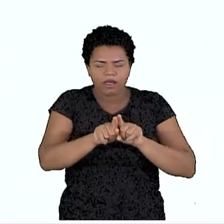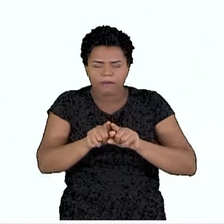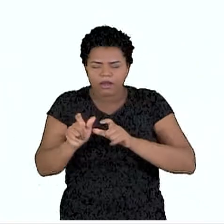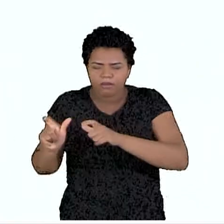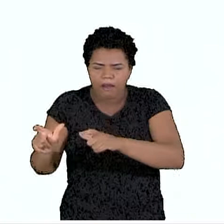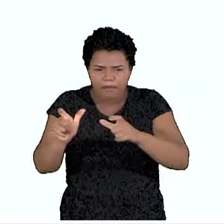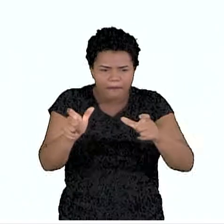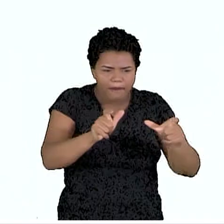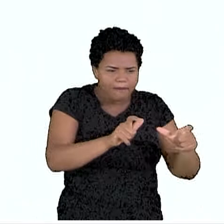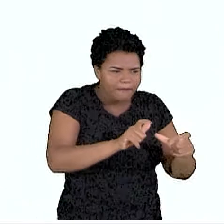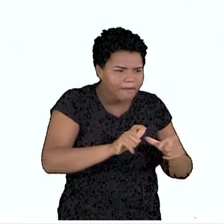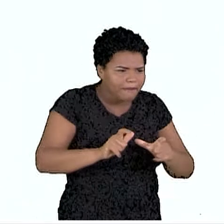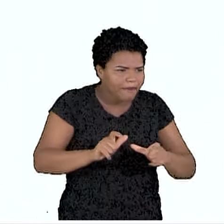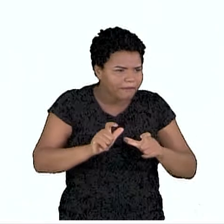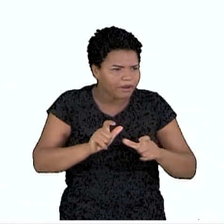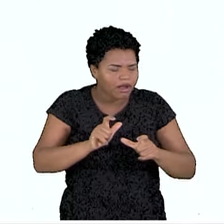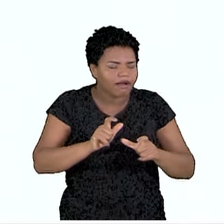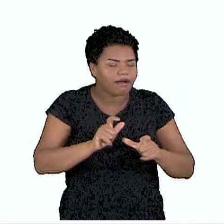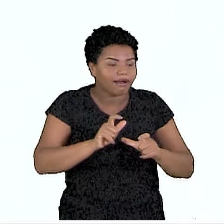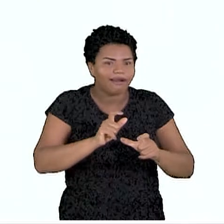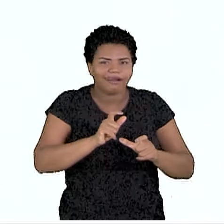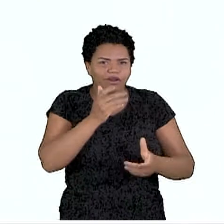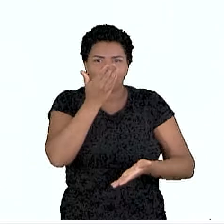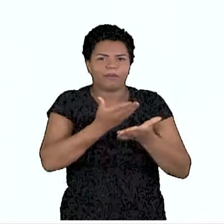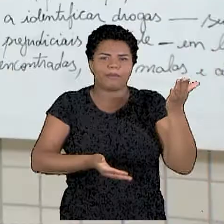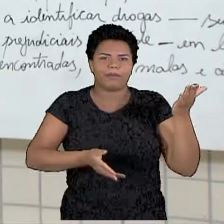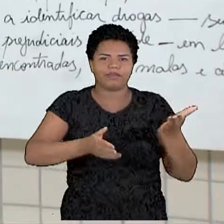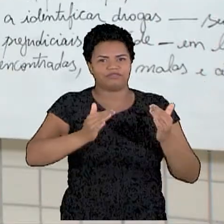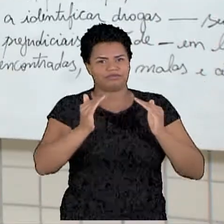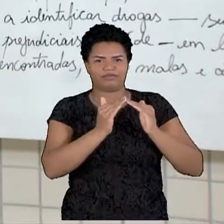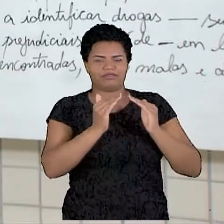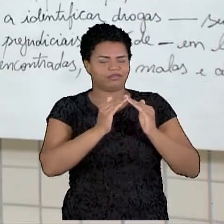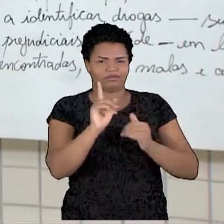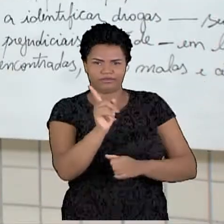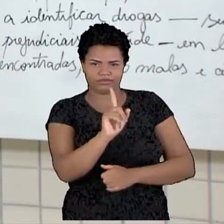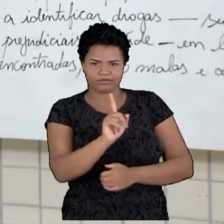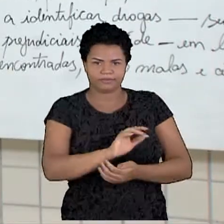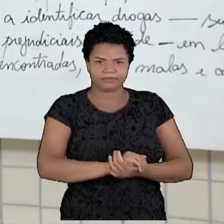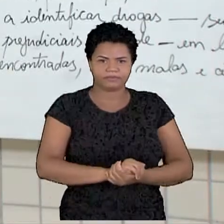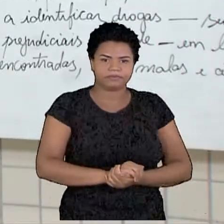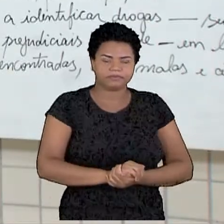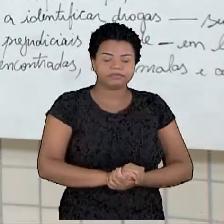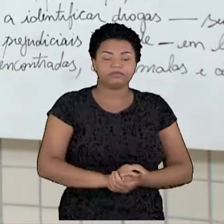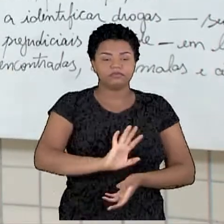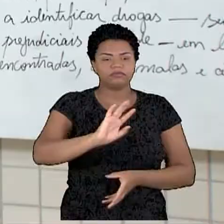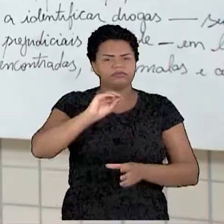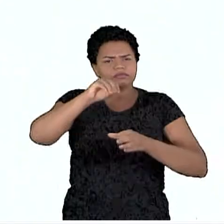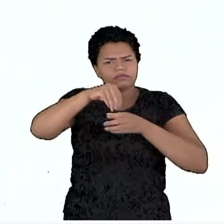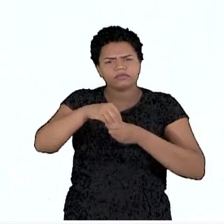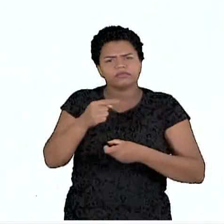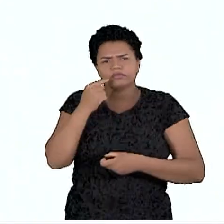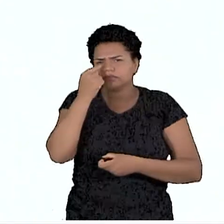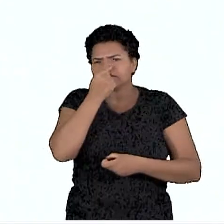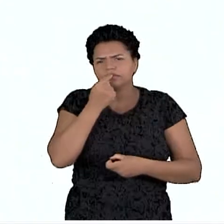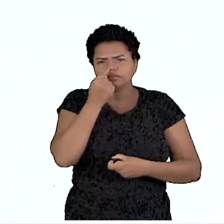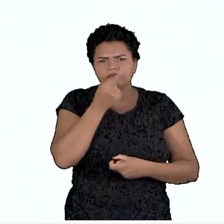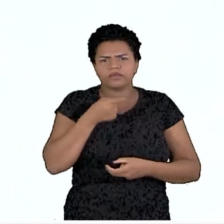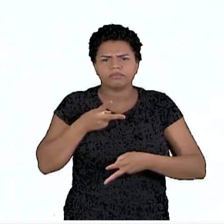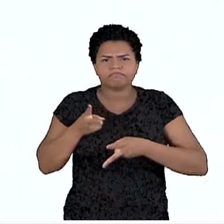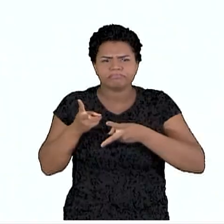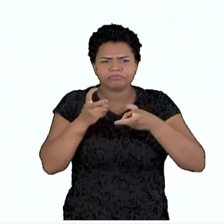lugares e assim não se perder de casa. Dentro do nariz estão os